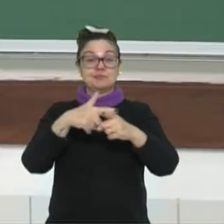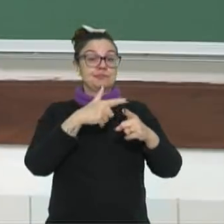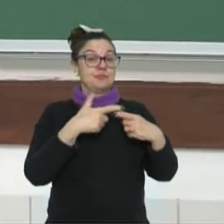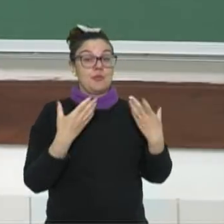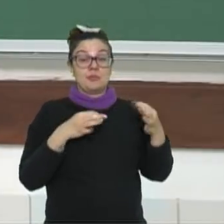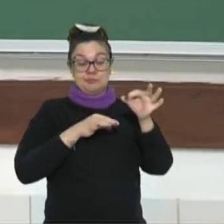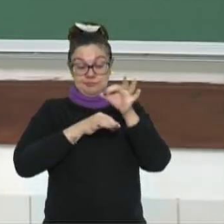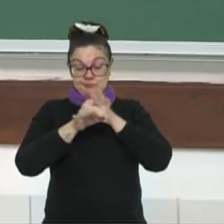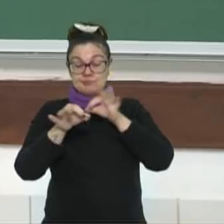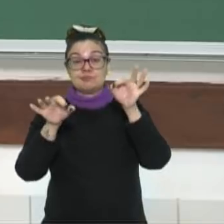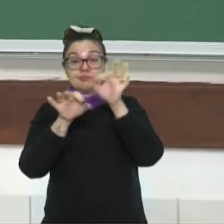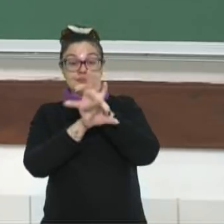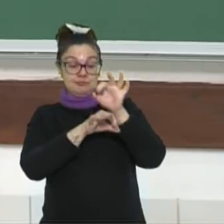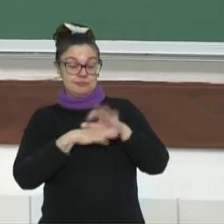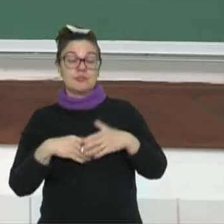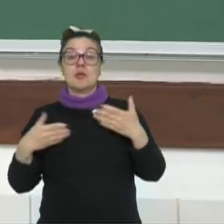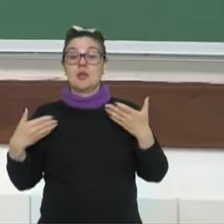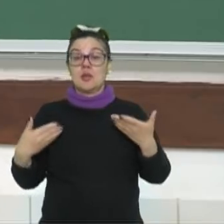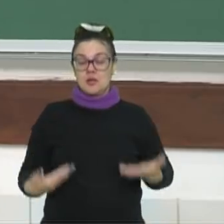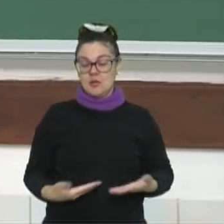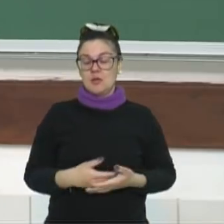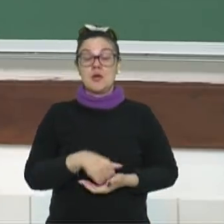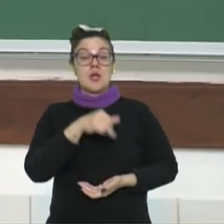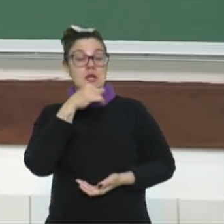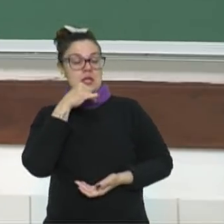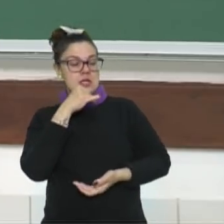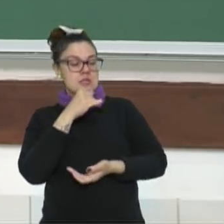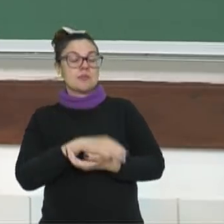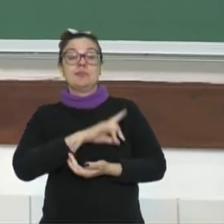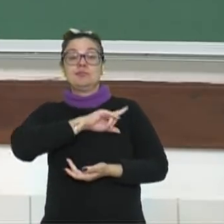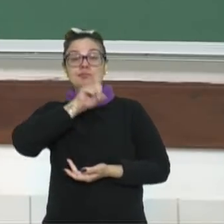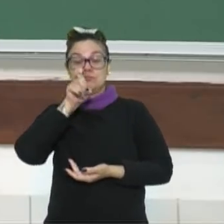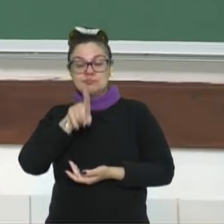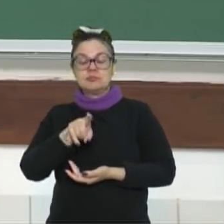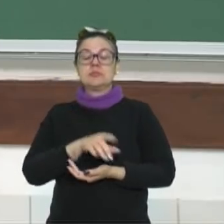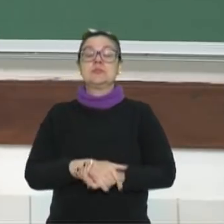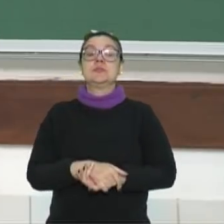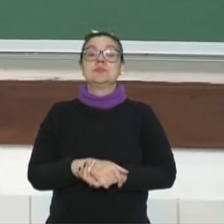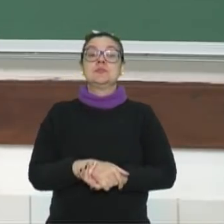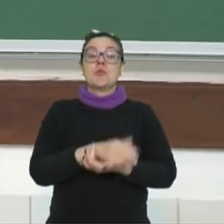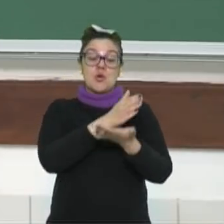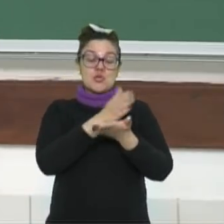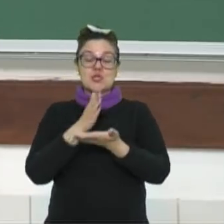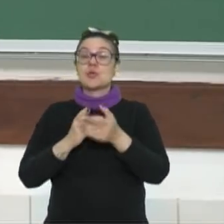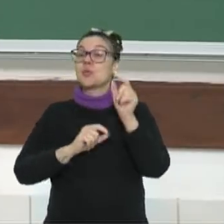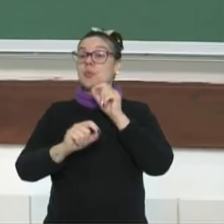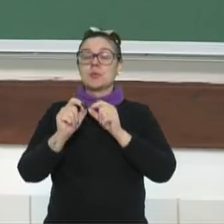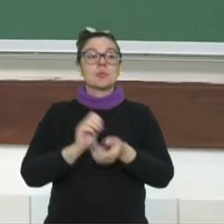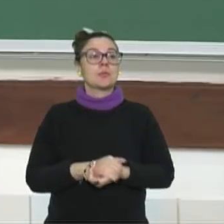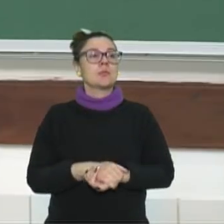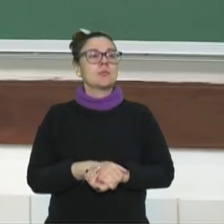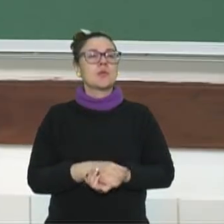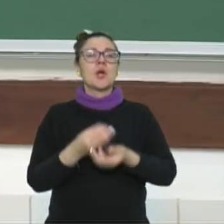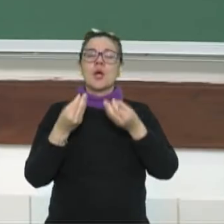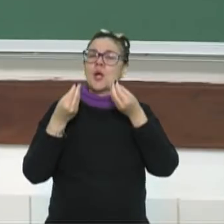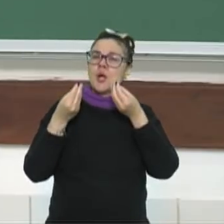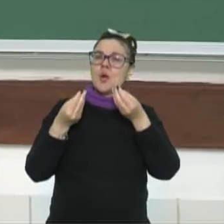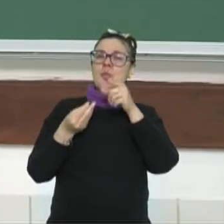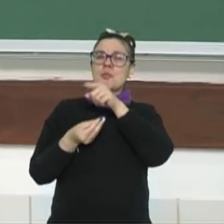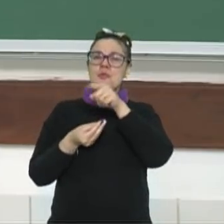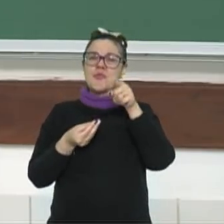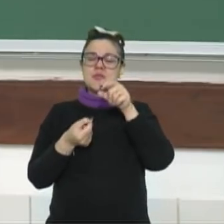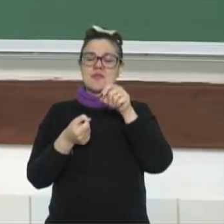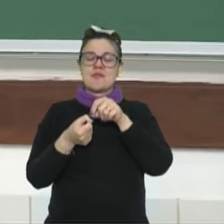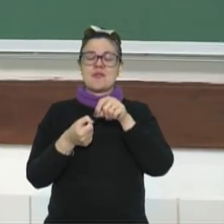a serem resolvidos. Então nós temos, por exemplo, uma questão bem concreta no seu dia a dia aí. Como você faria